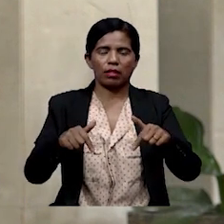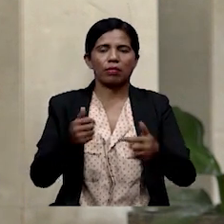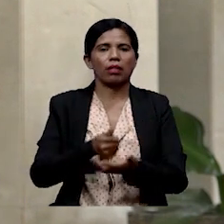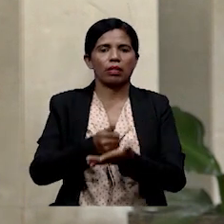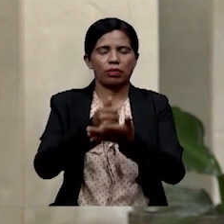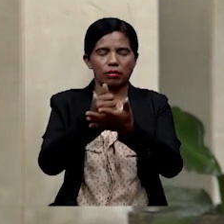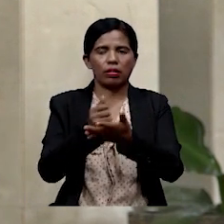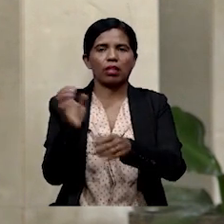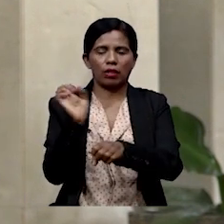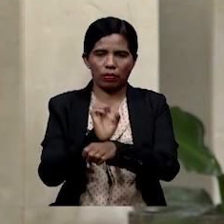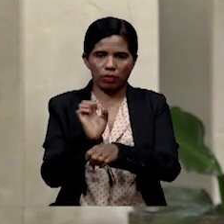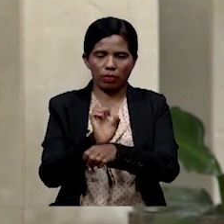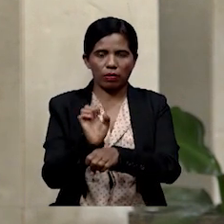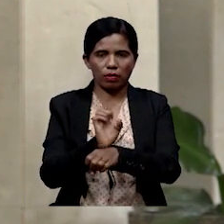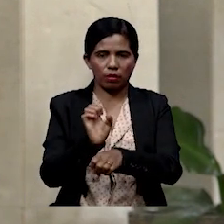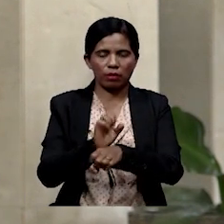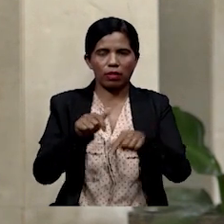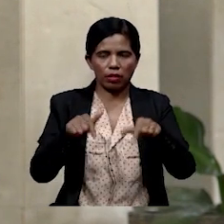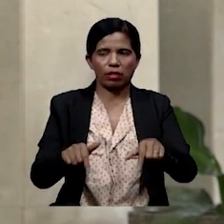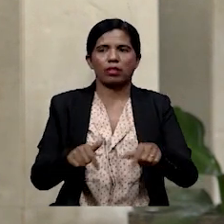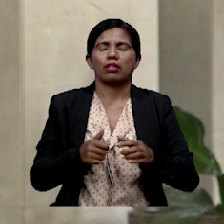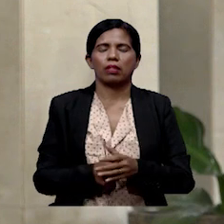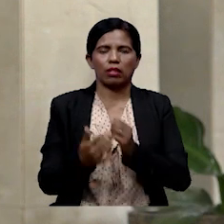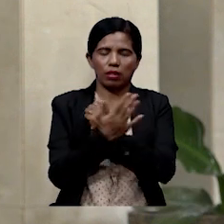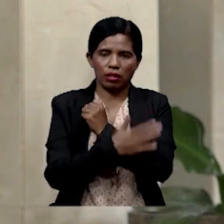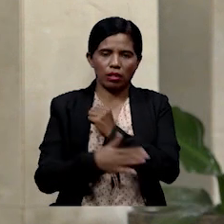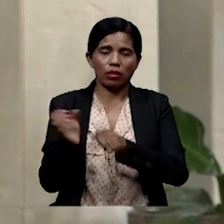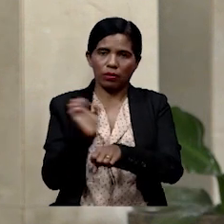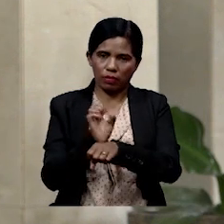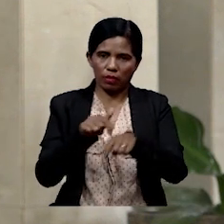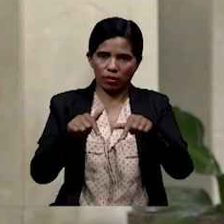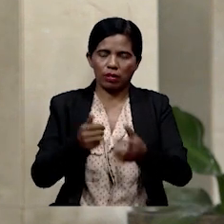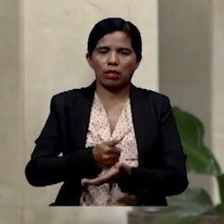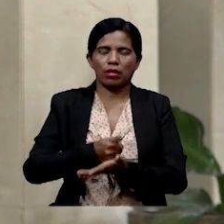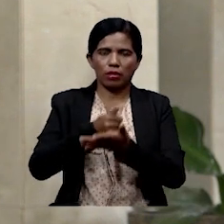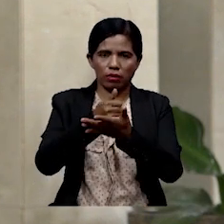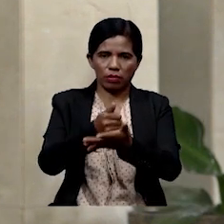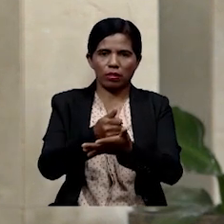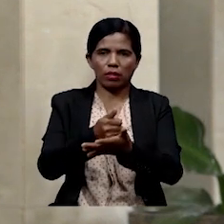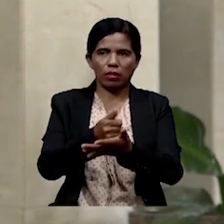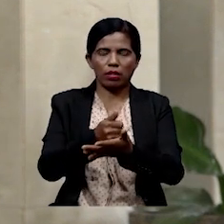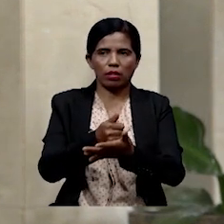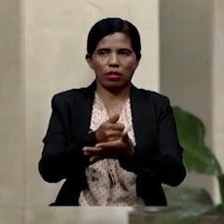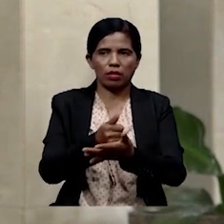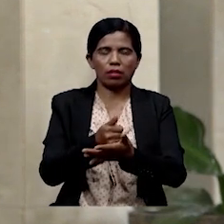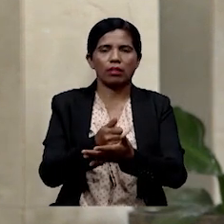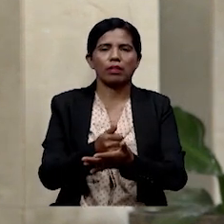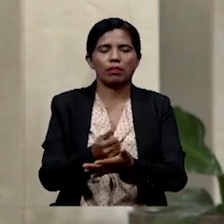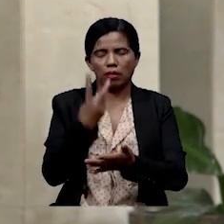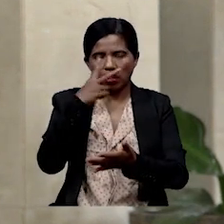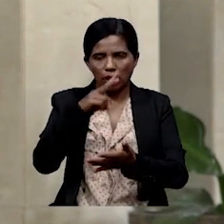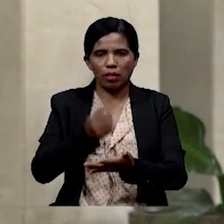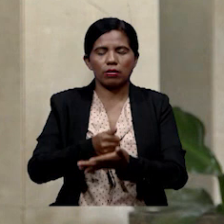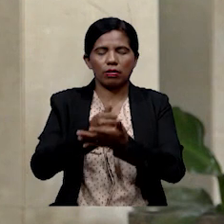right skills, which helps them to fit into economy and help the economy to revive. And